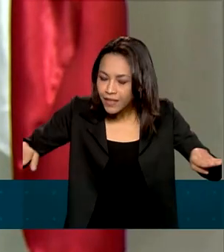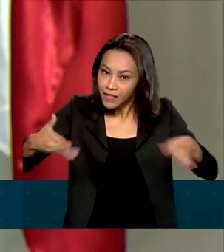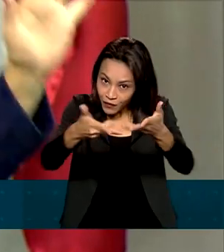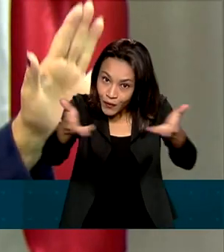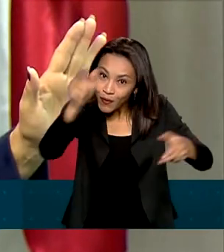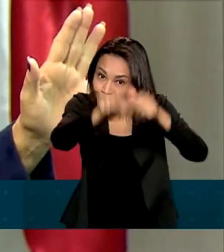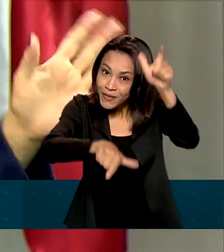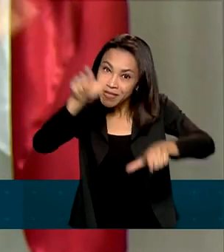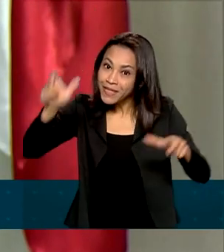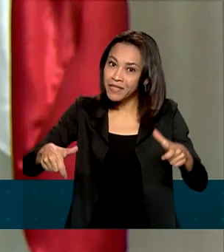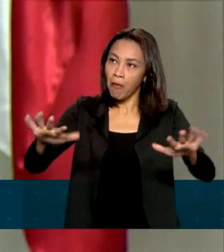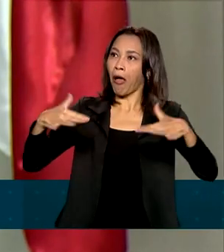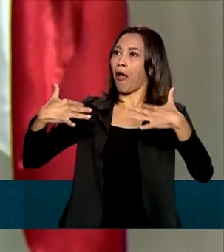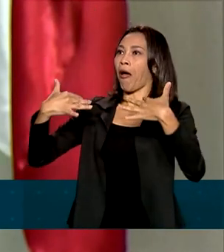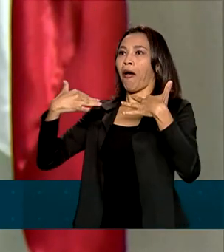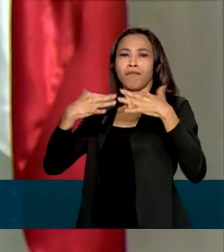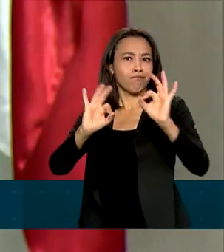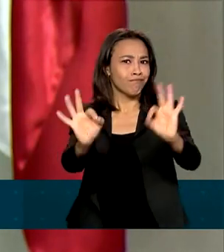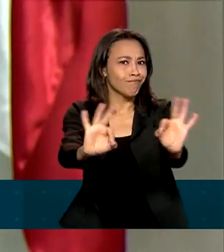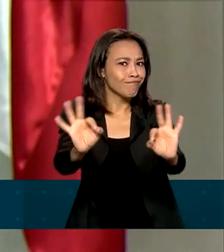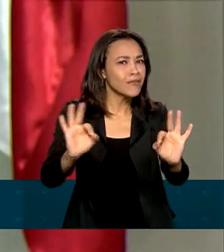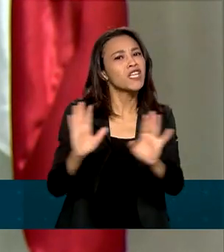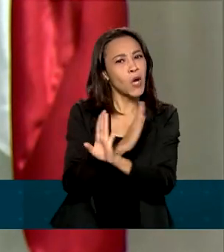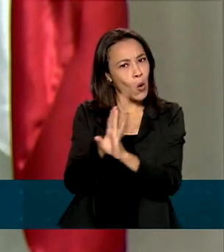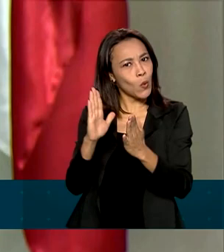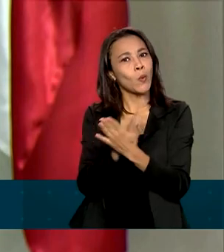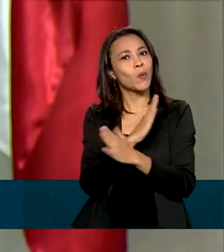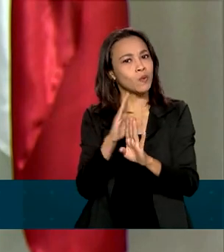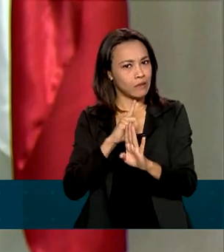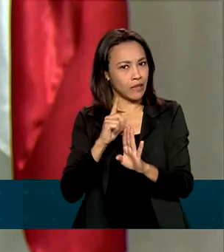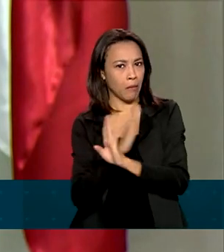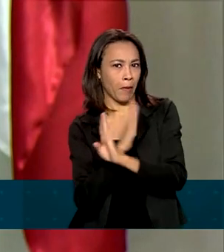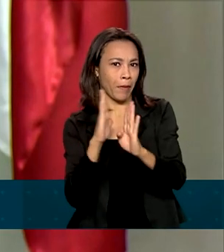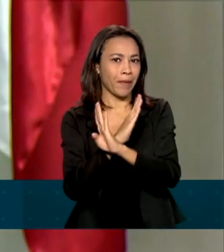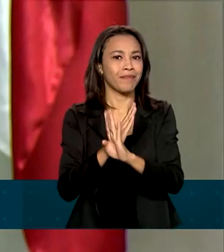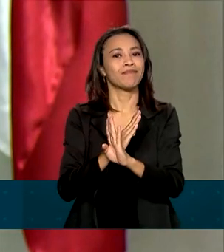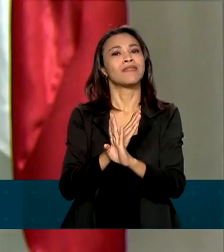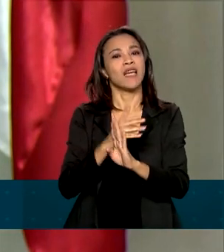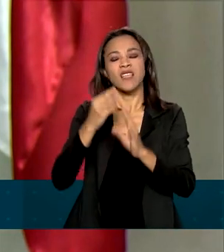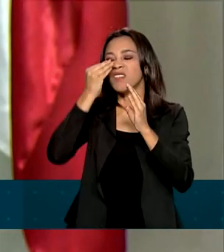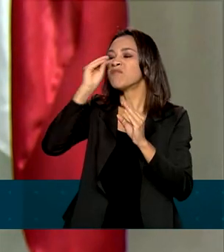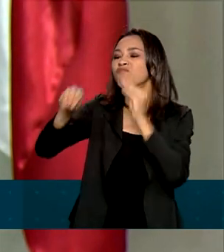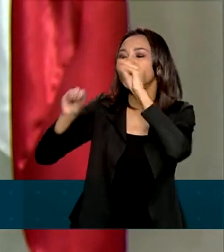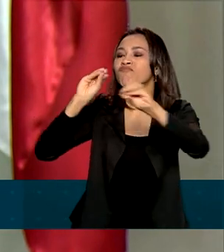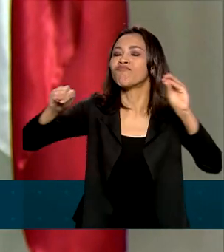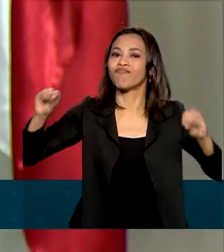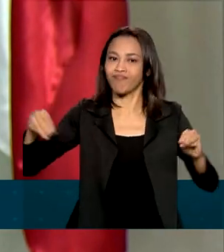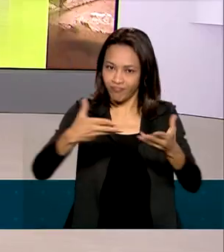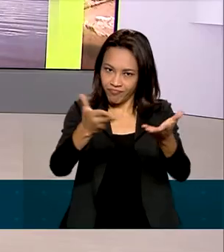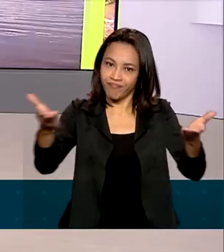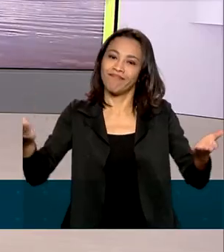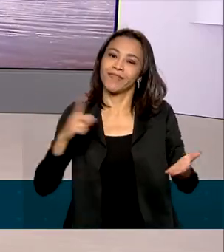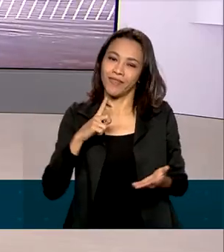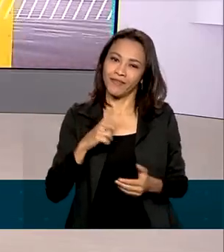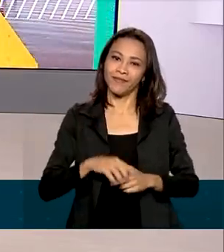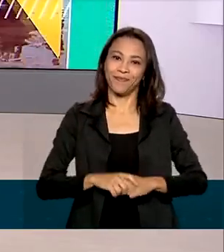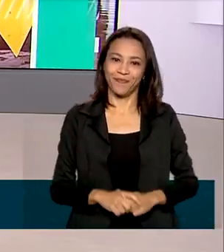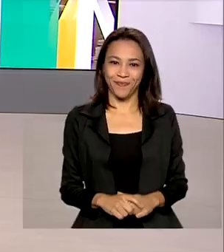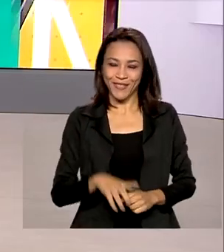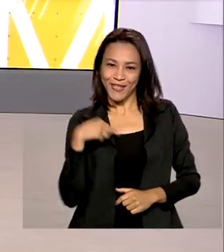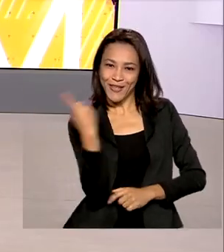muitos de vocês sem nenhum reconhecimento e alguns até perseguidos e até mesmo ignorado os perseguidos